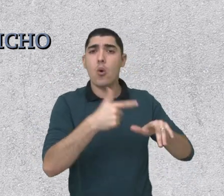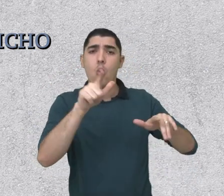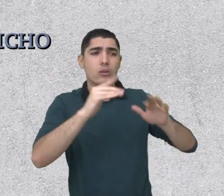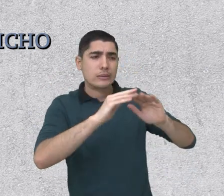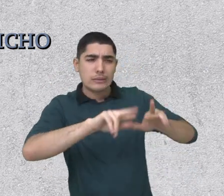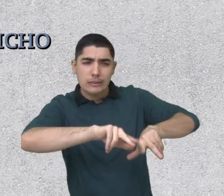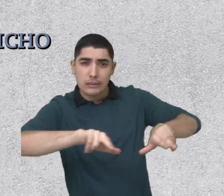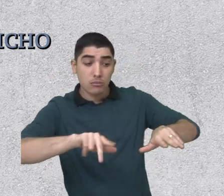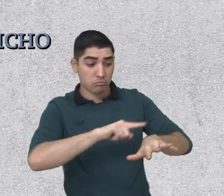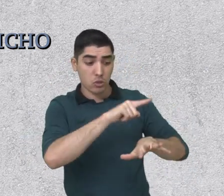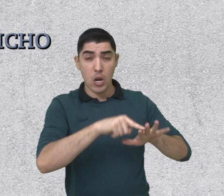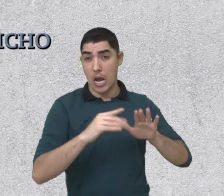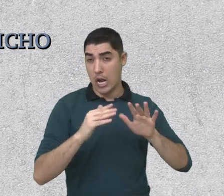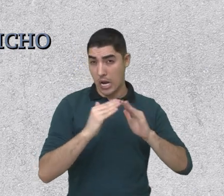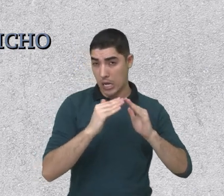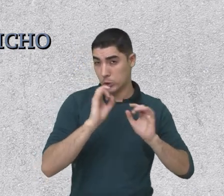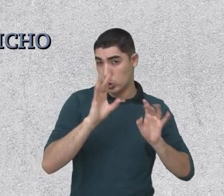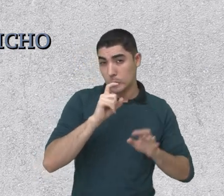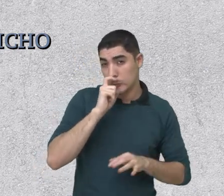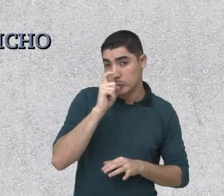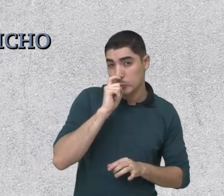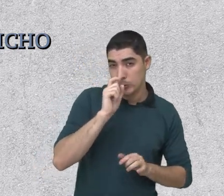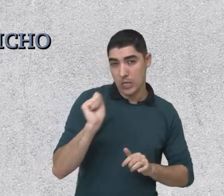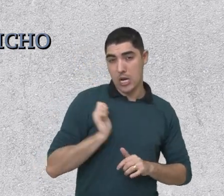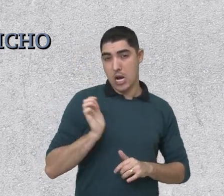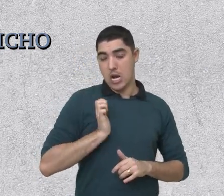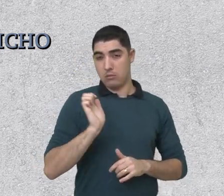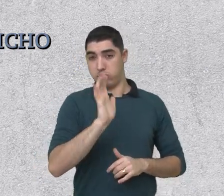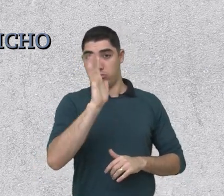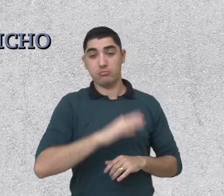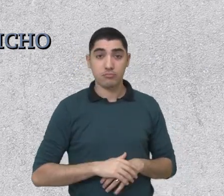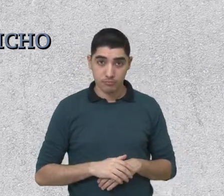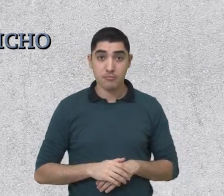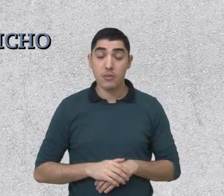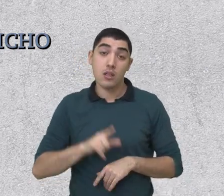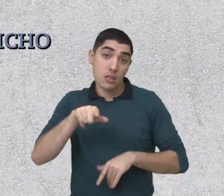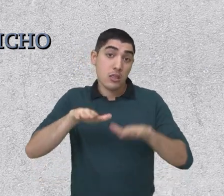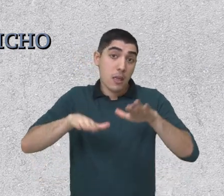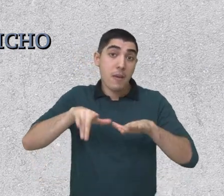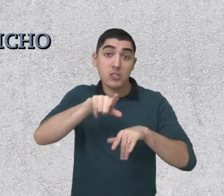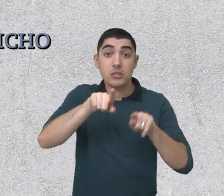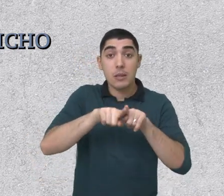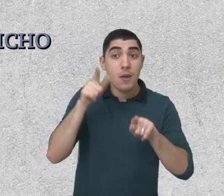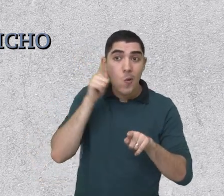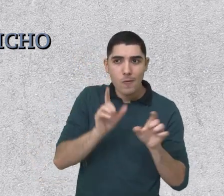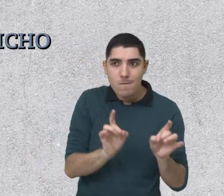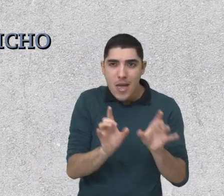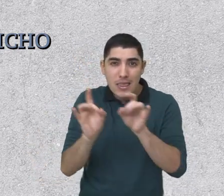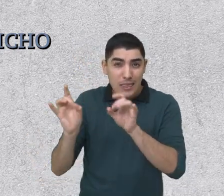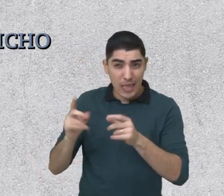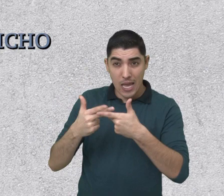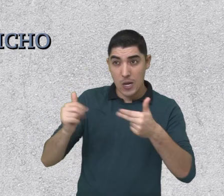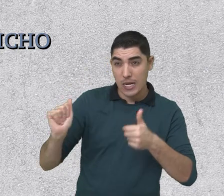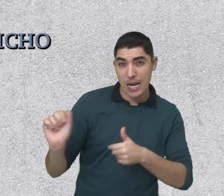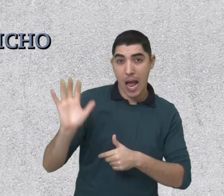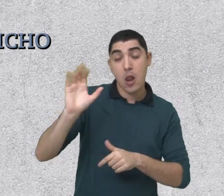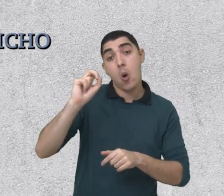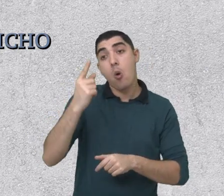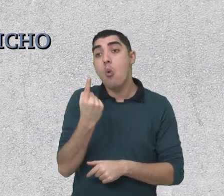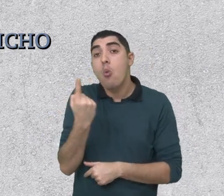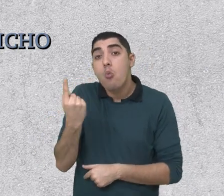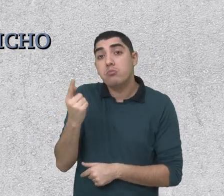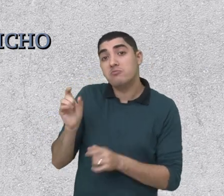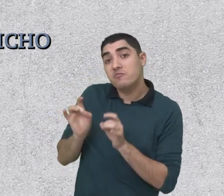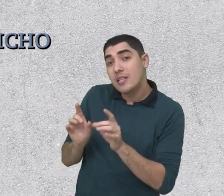veraneio, de luxo e alto padrão. E olha, sua comissão pode ir lá para as alturas, ou com a quantidade de negócios fechados, ou pelo valor de um